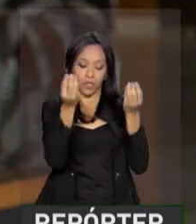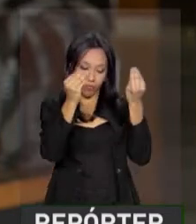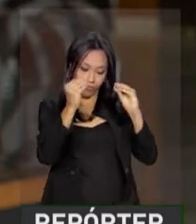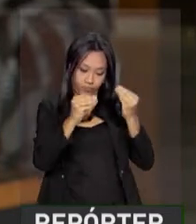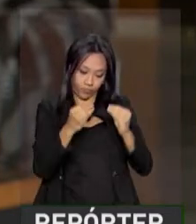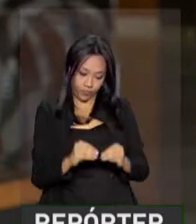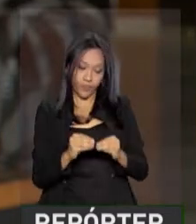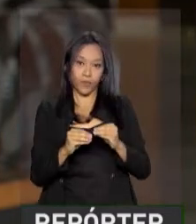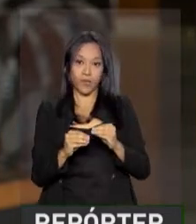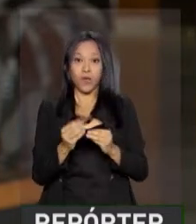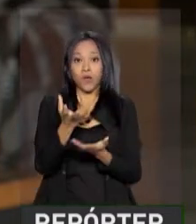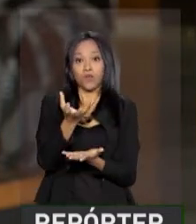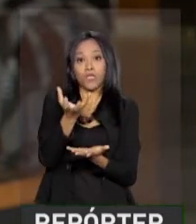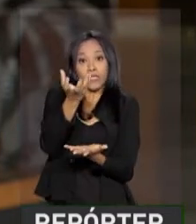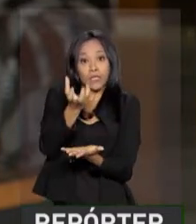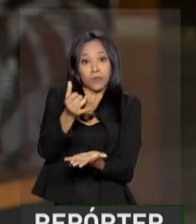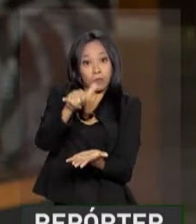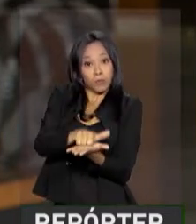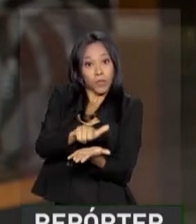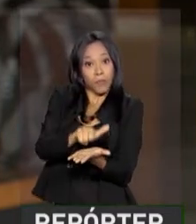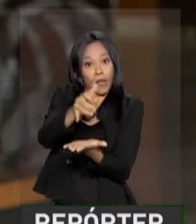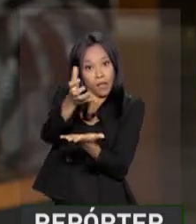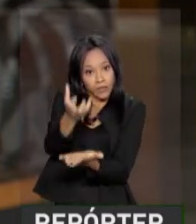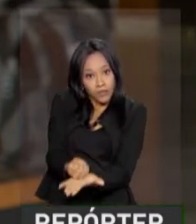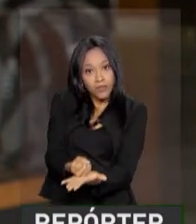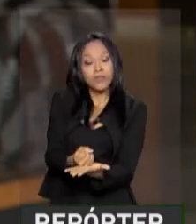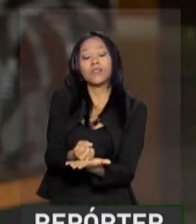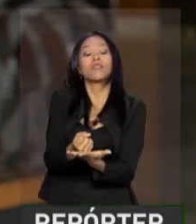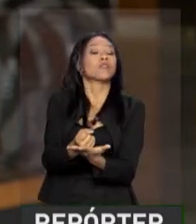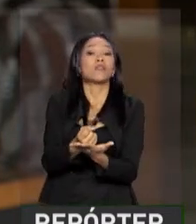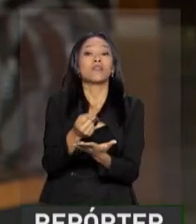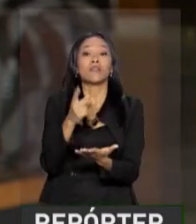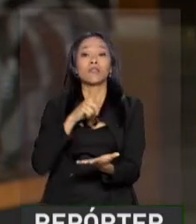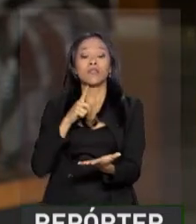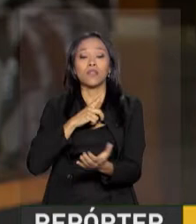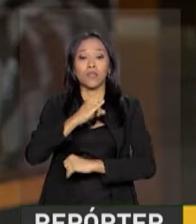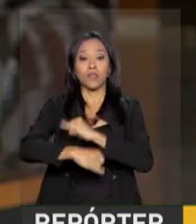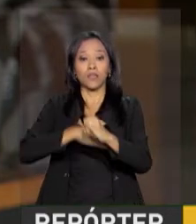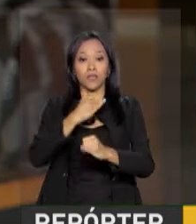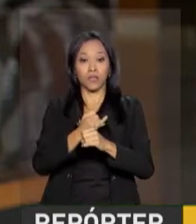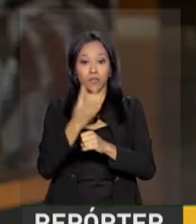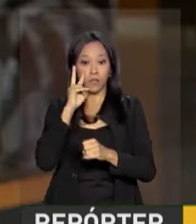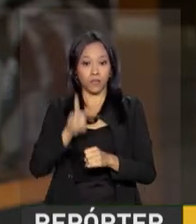meio de programa disponível para computador encontrado no site